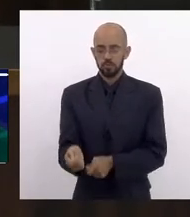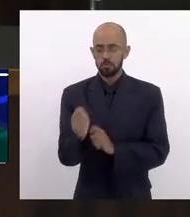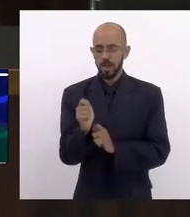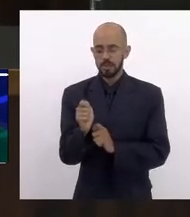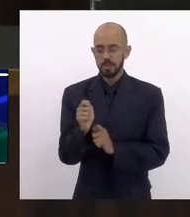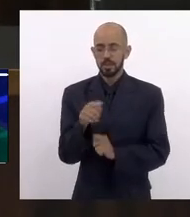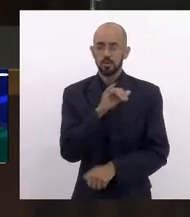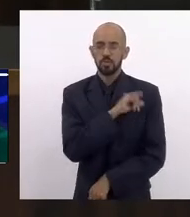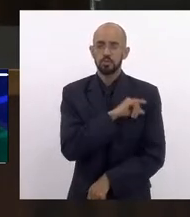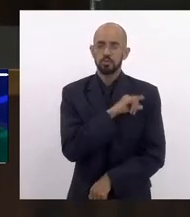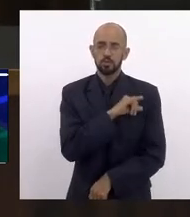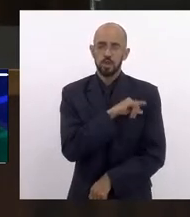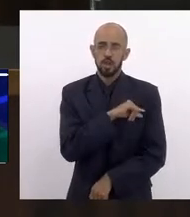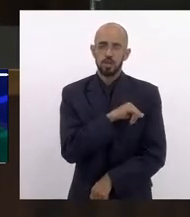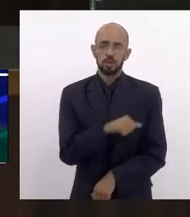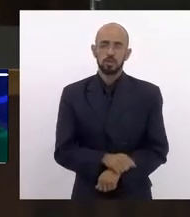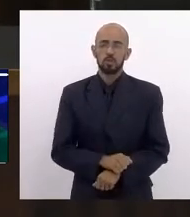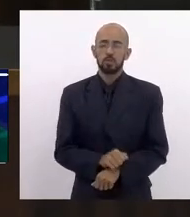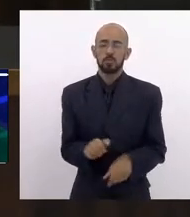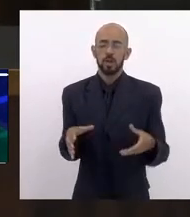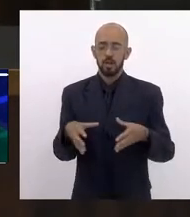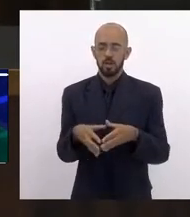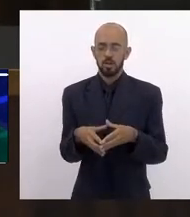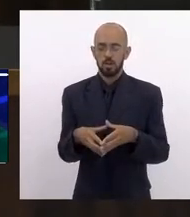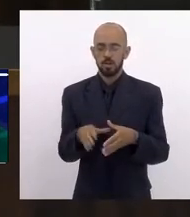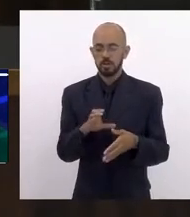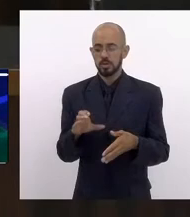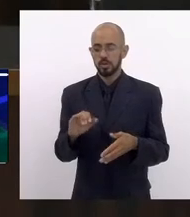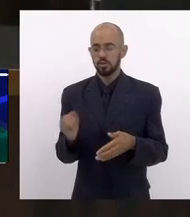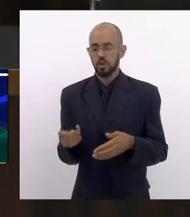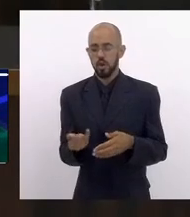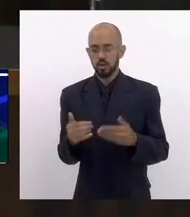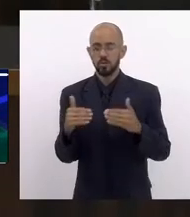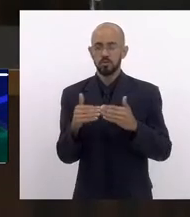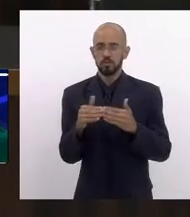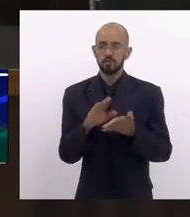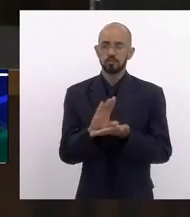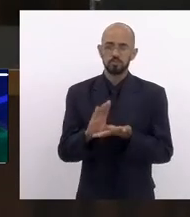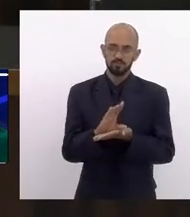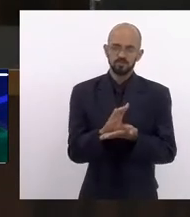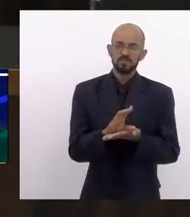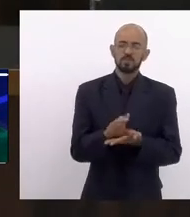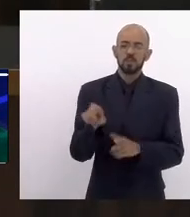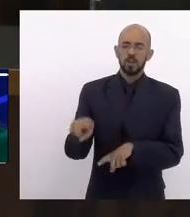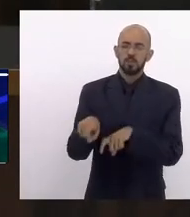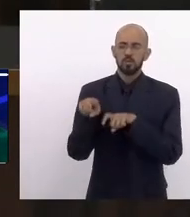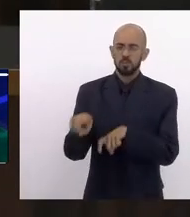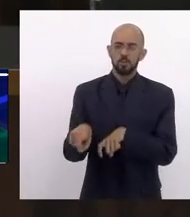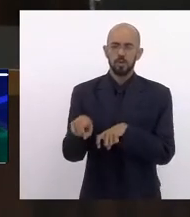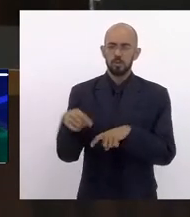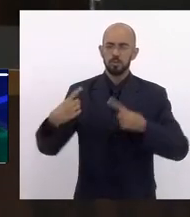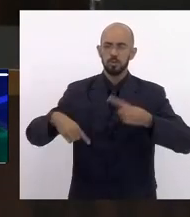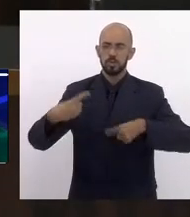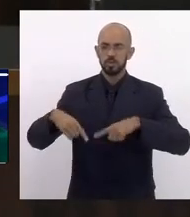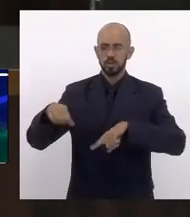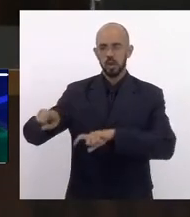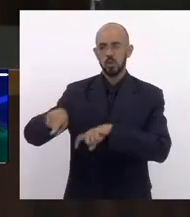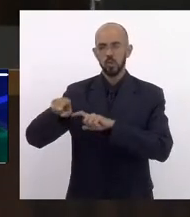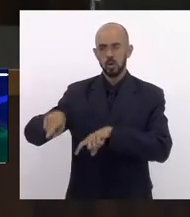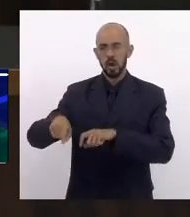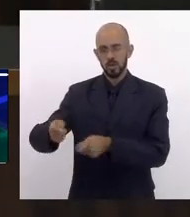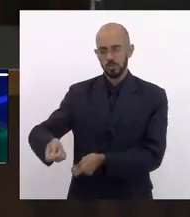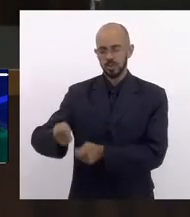Janeiro. Pareceres das Comissões de Constituição e Justiça pela Constitucionalidade de Agropecuária e Política Rural, Agrária e